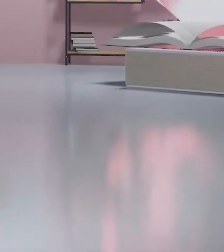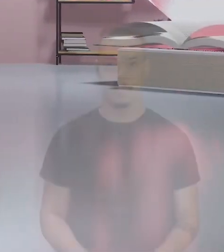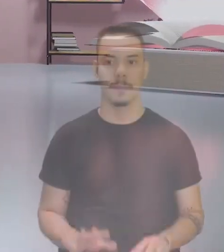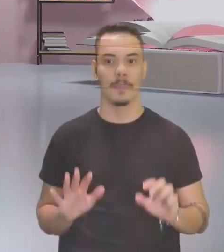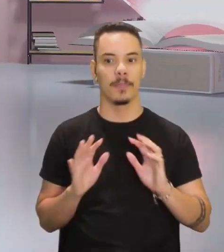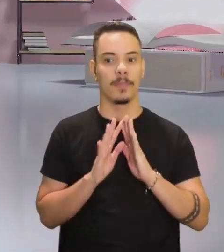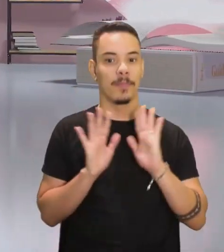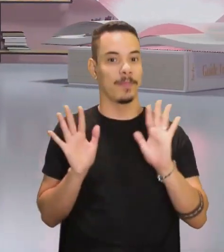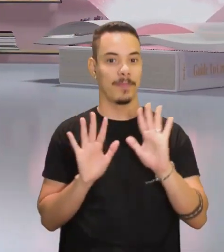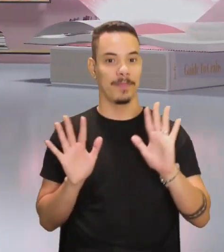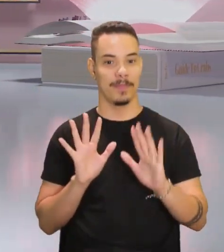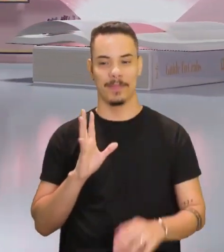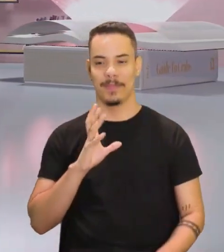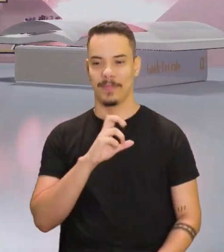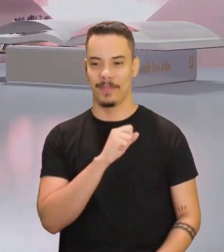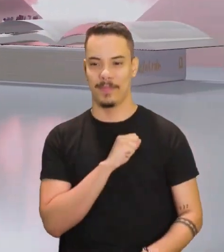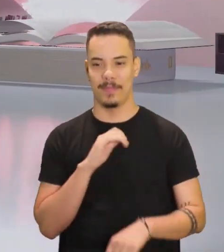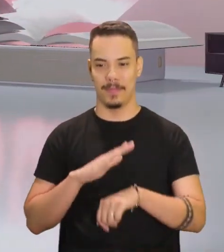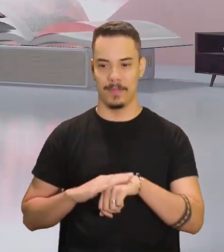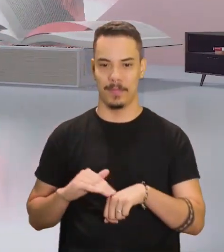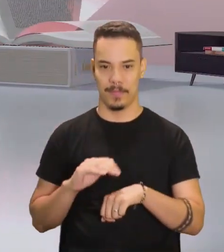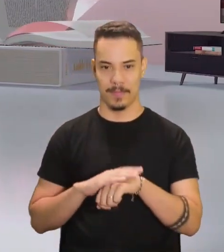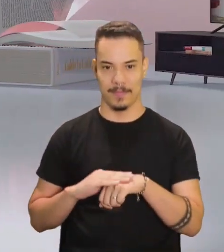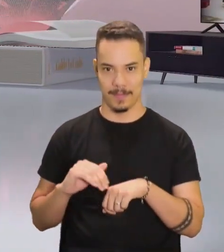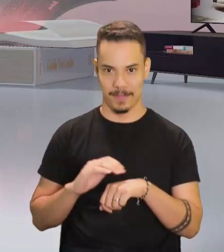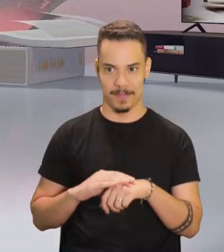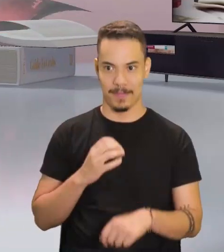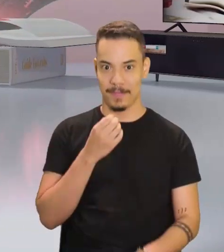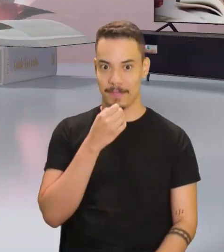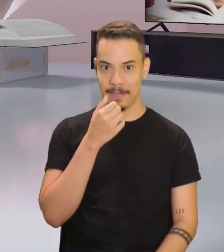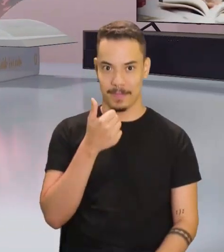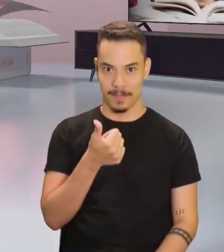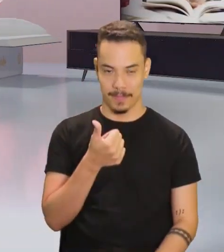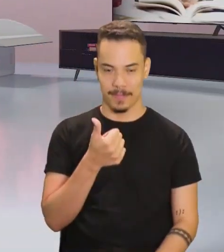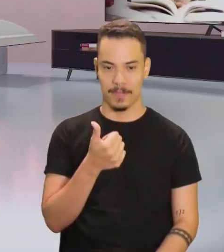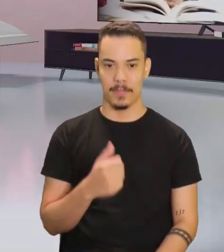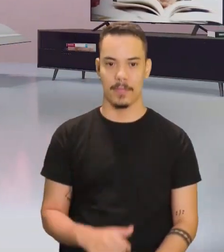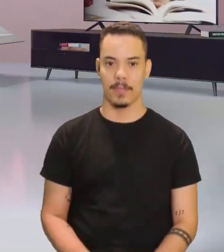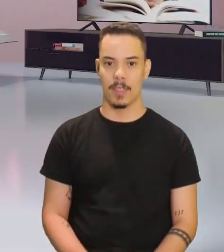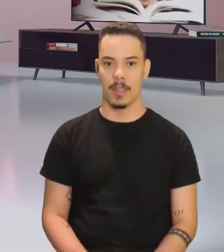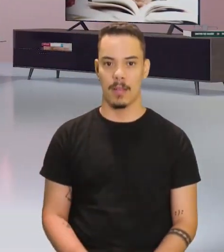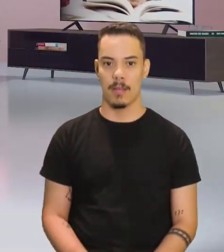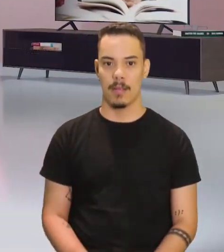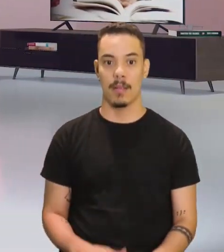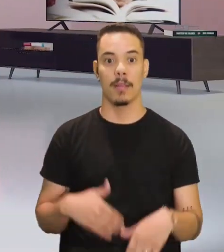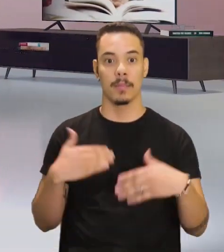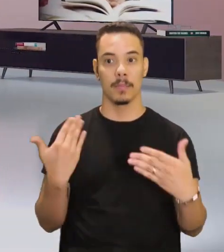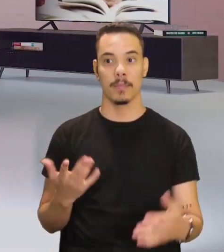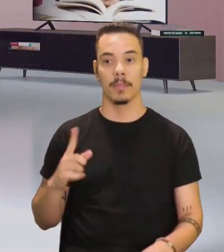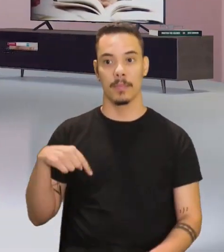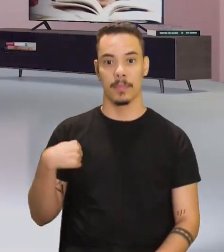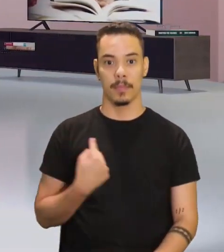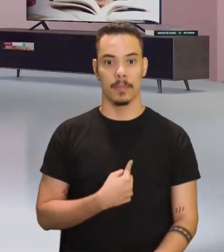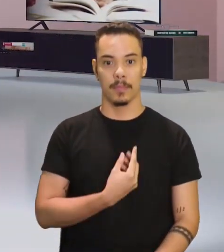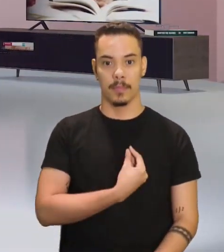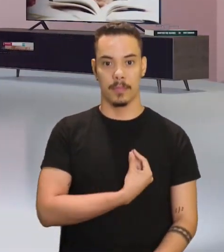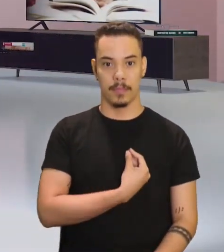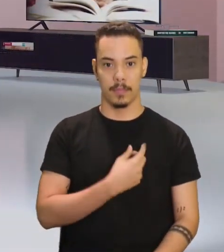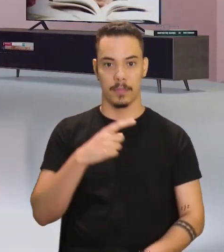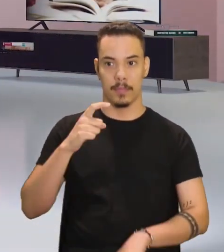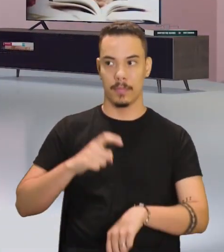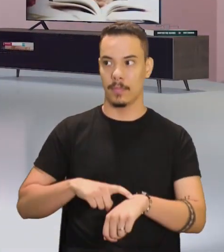Olá amadinhos tudo bem Olha só estamos aqui para